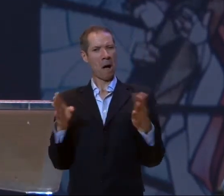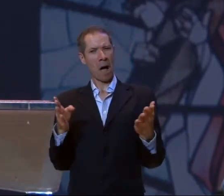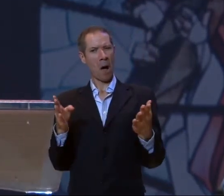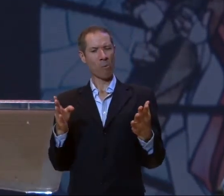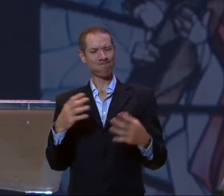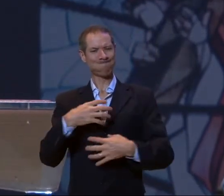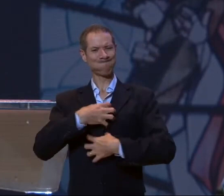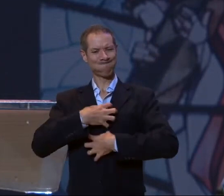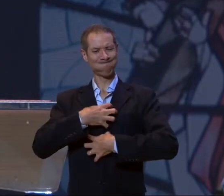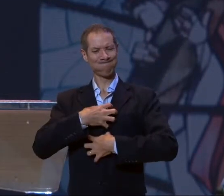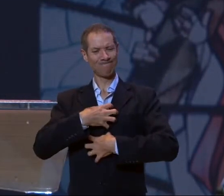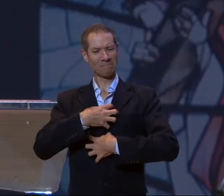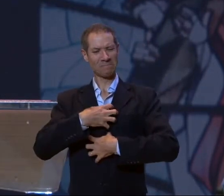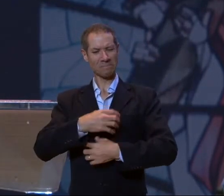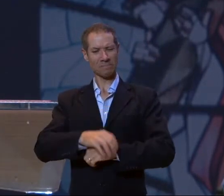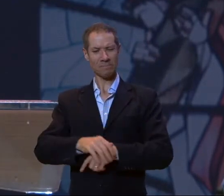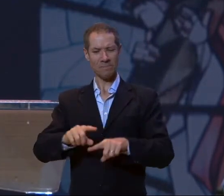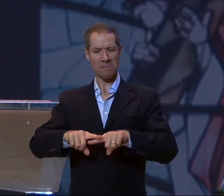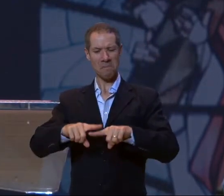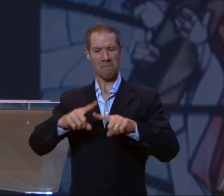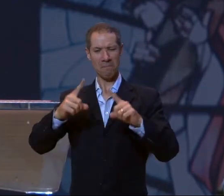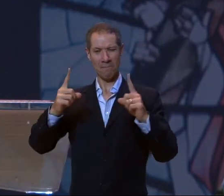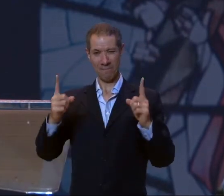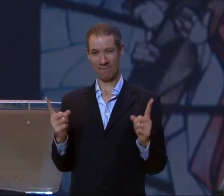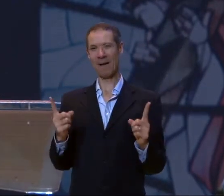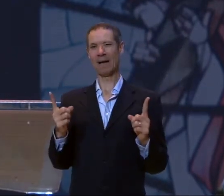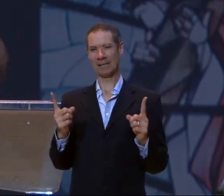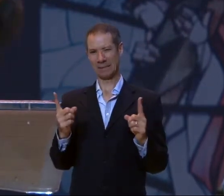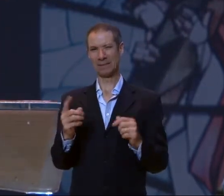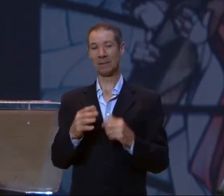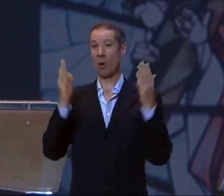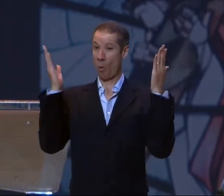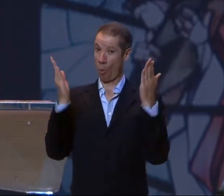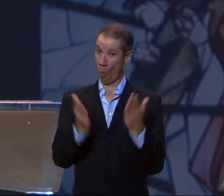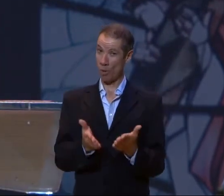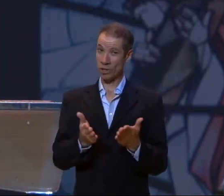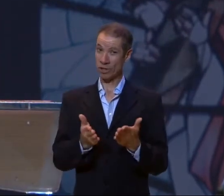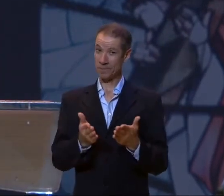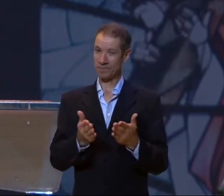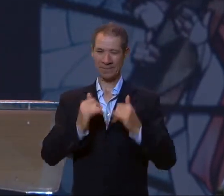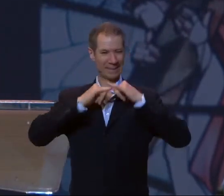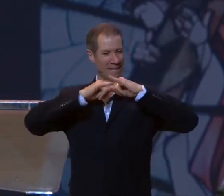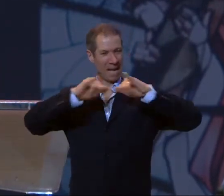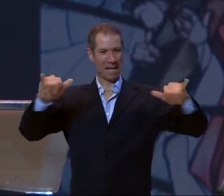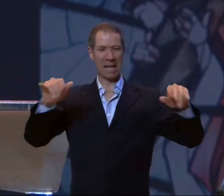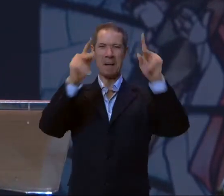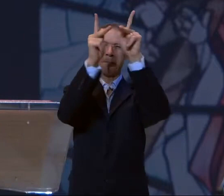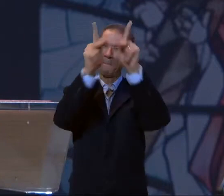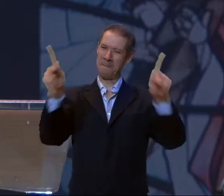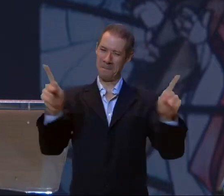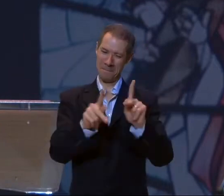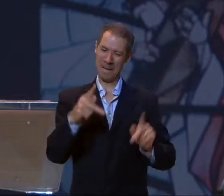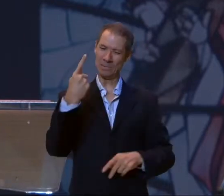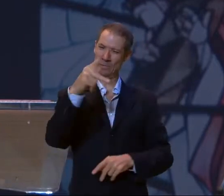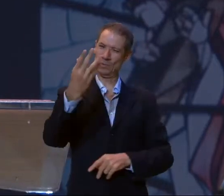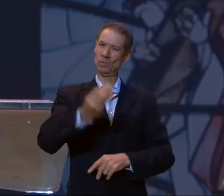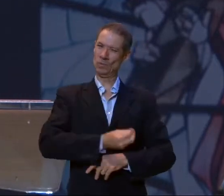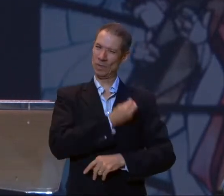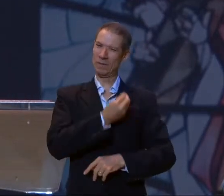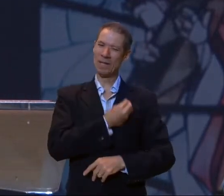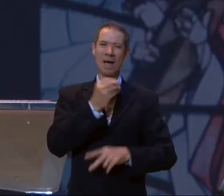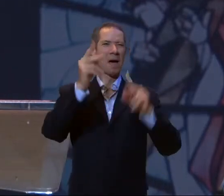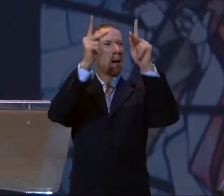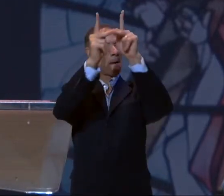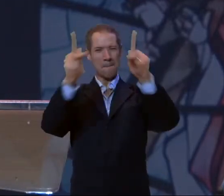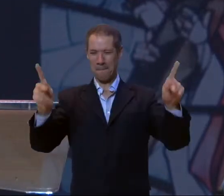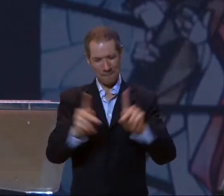desta forma. Mas sabe, hoje eu quero declarar a paz sobre a sua vida. Que a